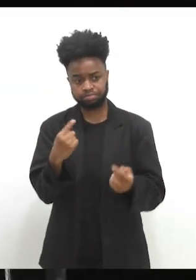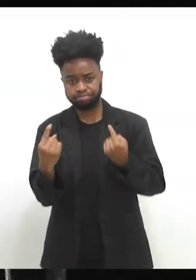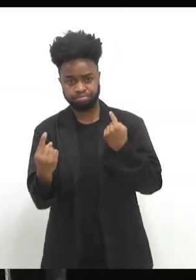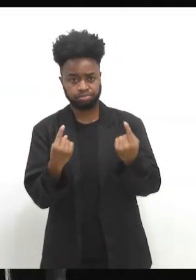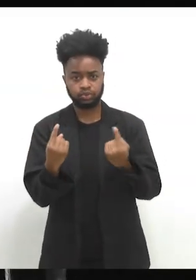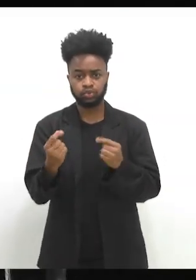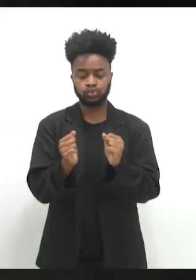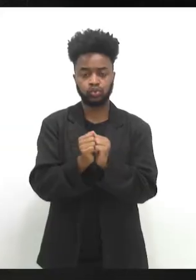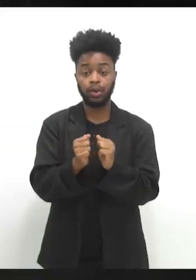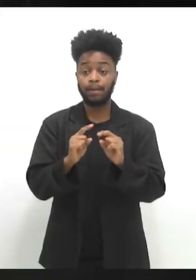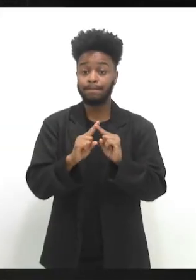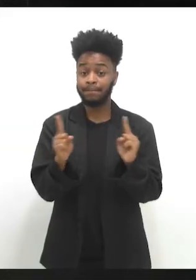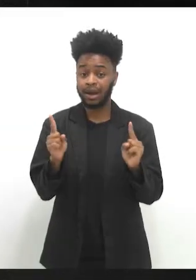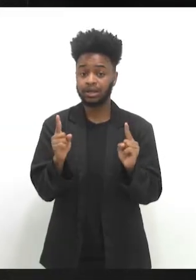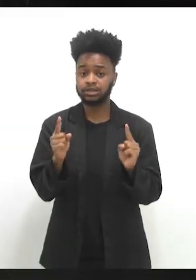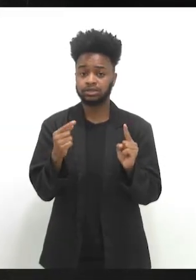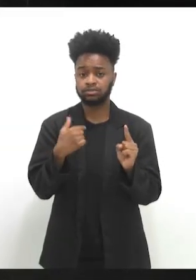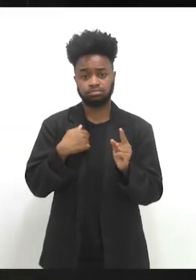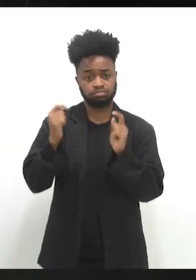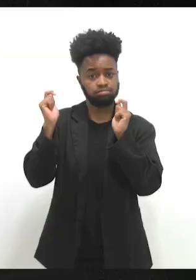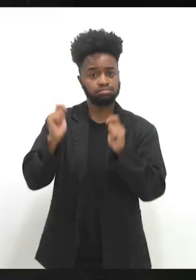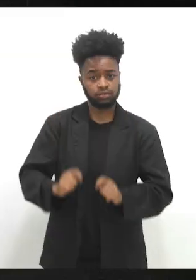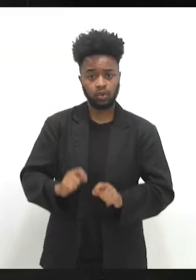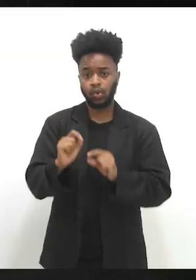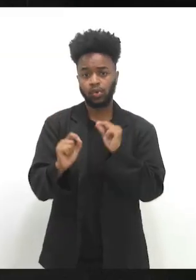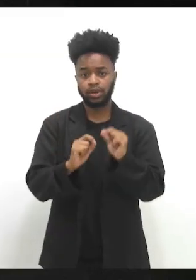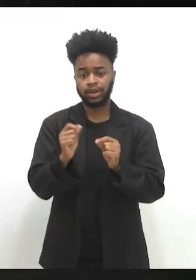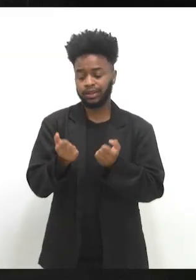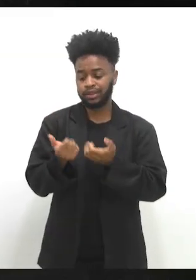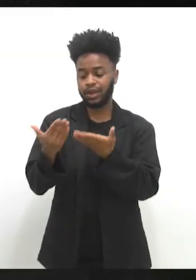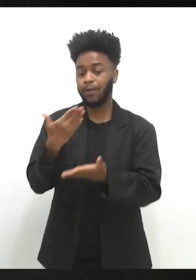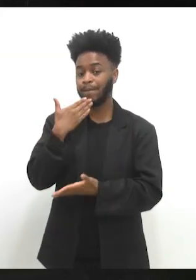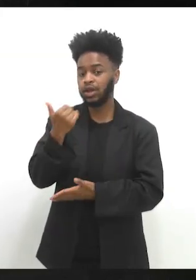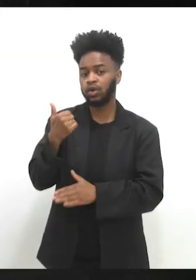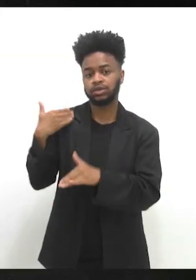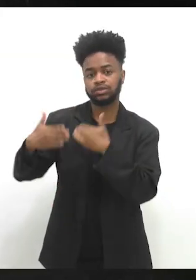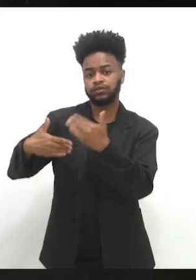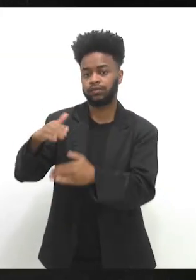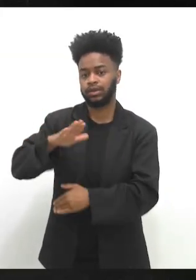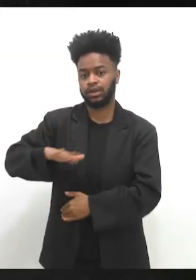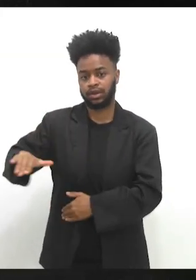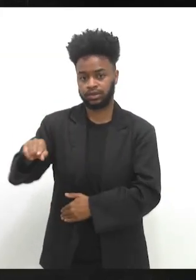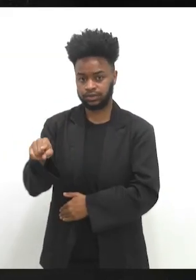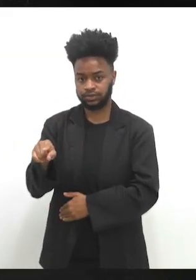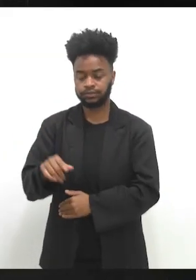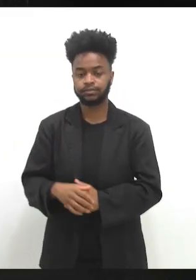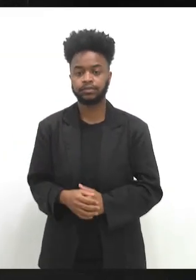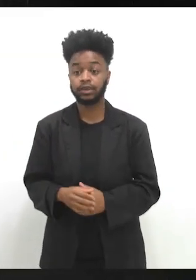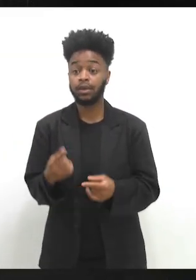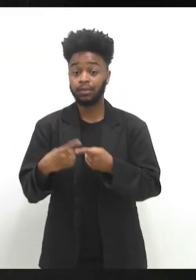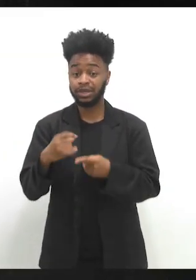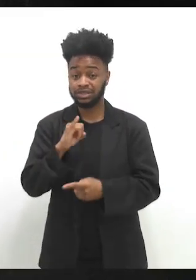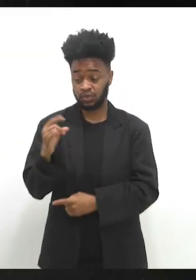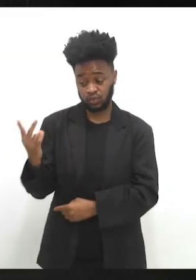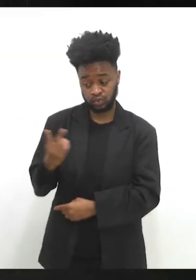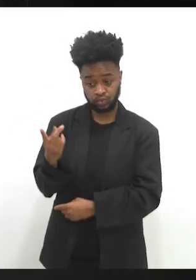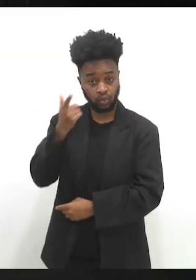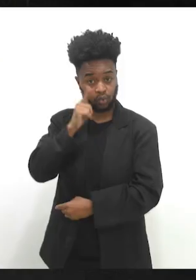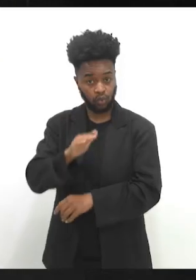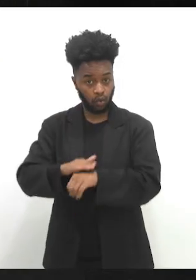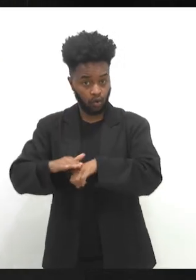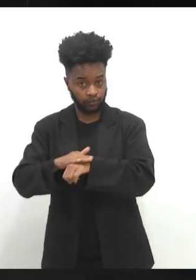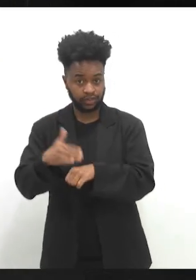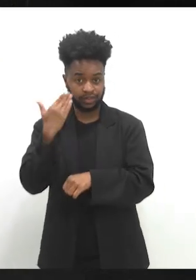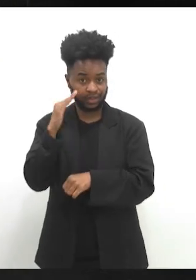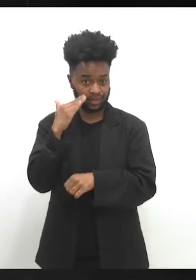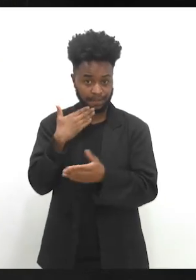lar paterno, mas eu tenho essa possibilidade de dar um melhor desenvolvimento para essa criança. Quando os dois conseguem